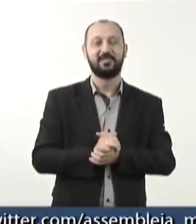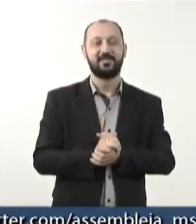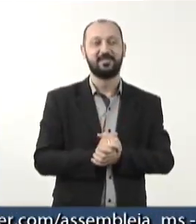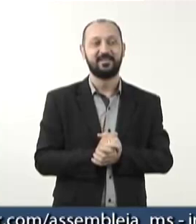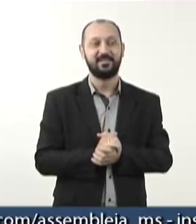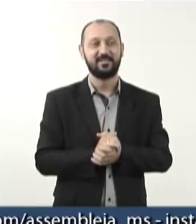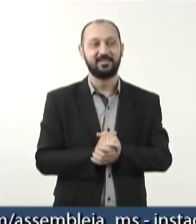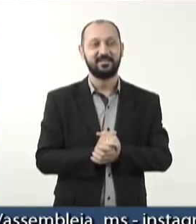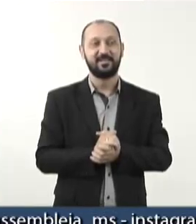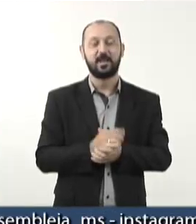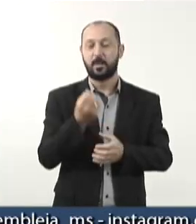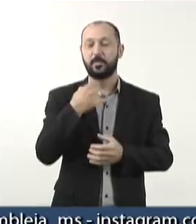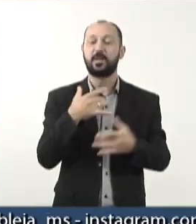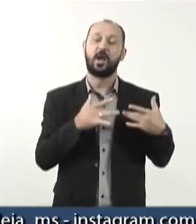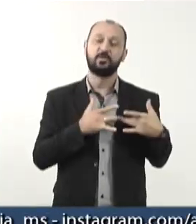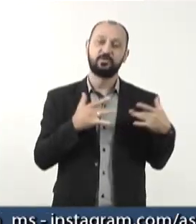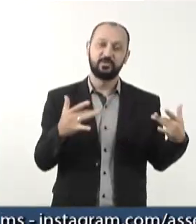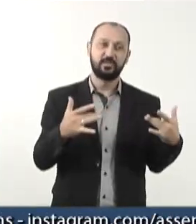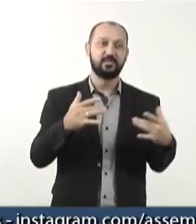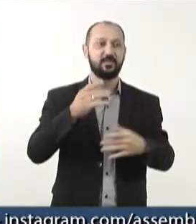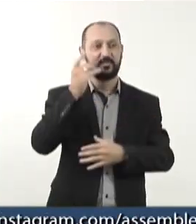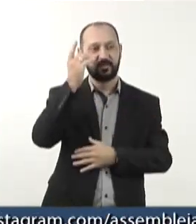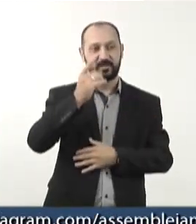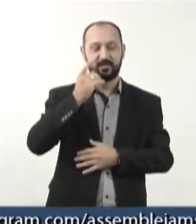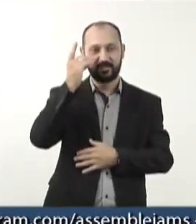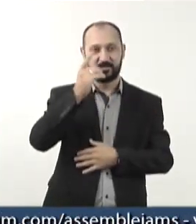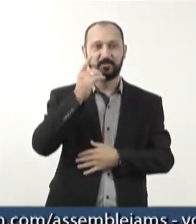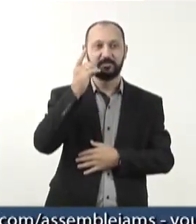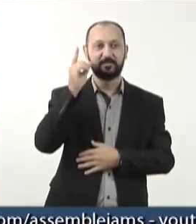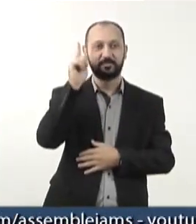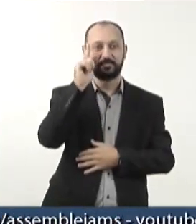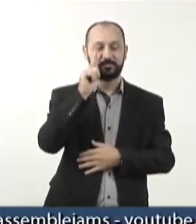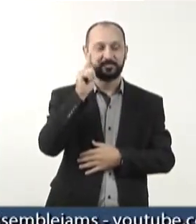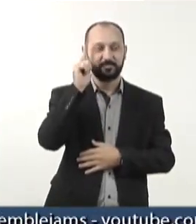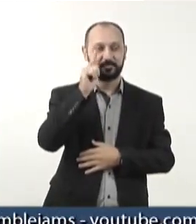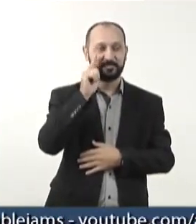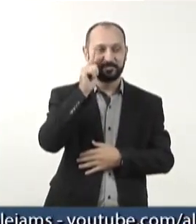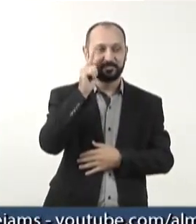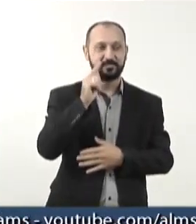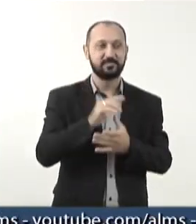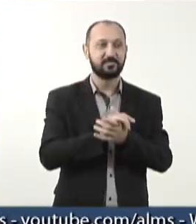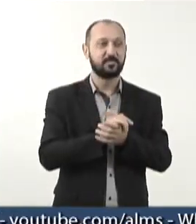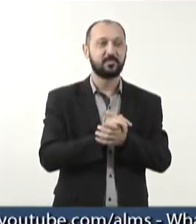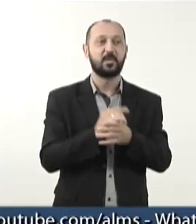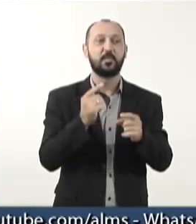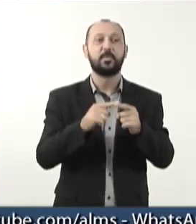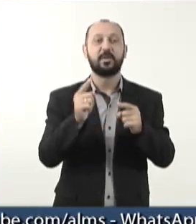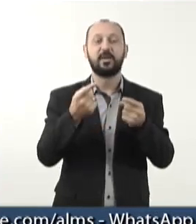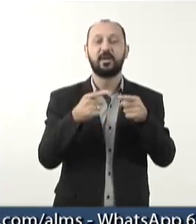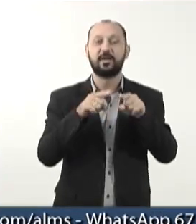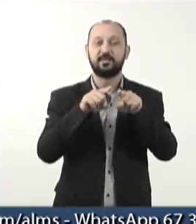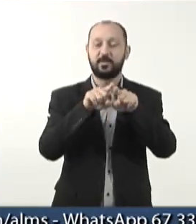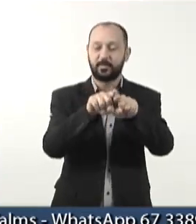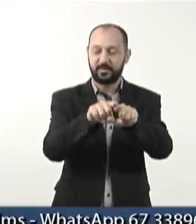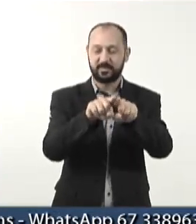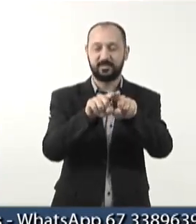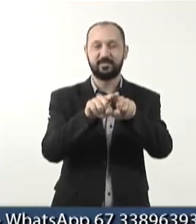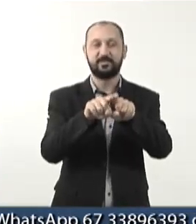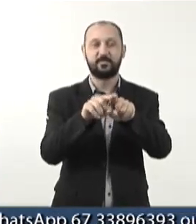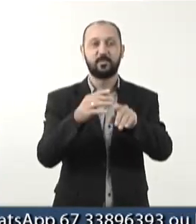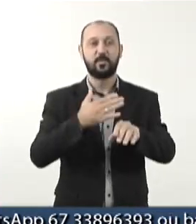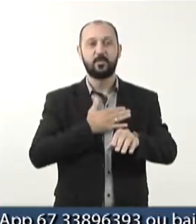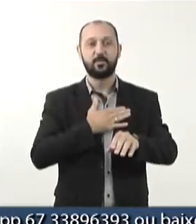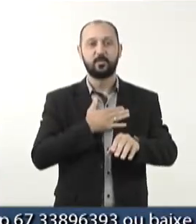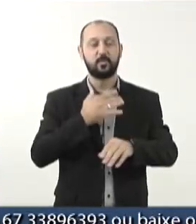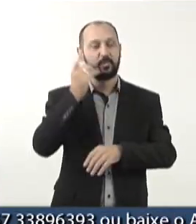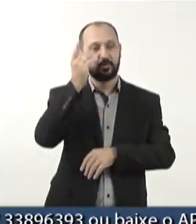muito generosa a parte da deputada Gleice, até porque essa parceria minha